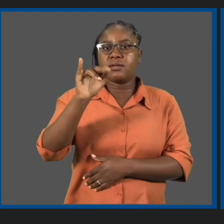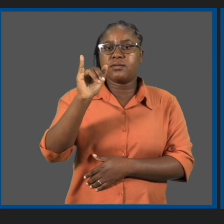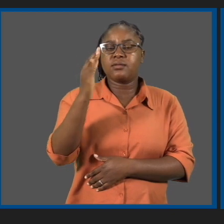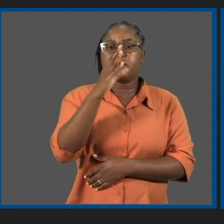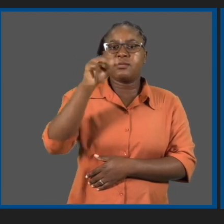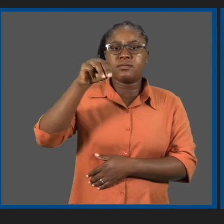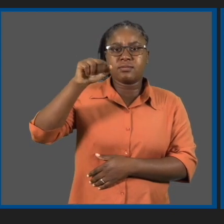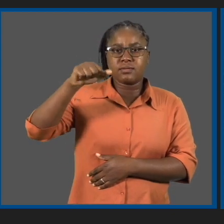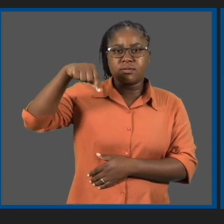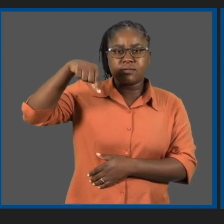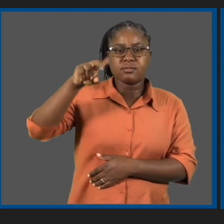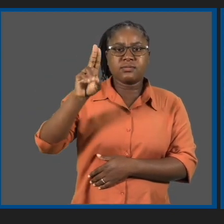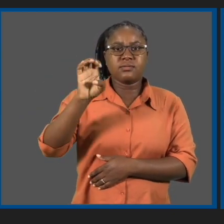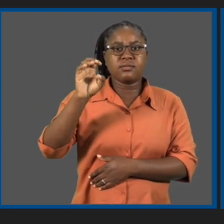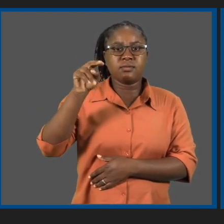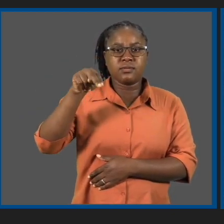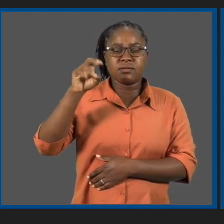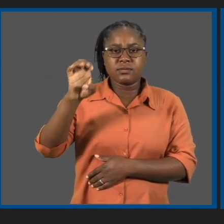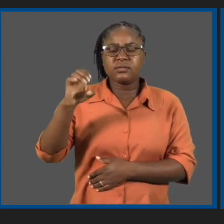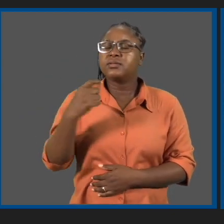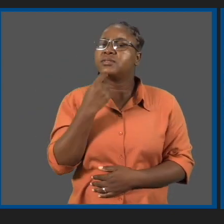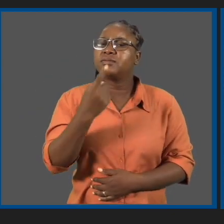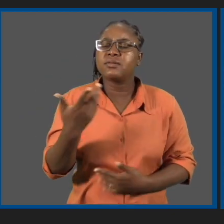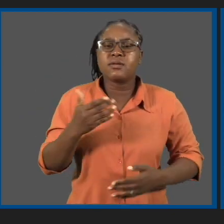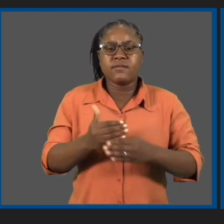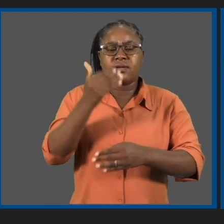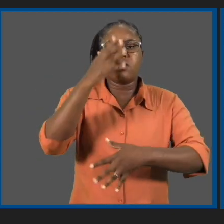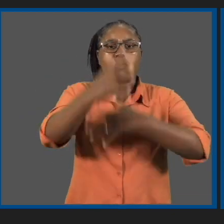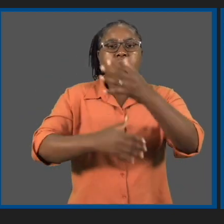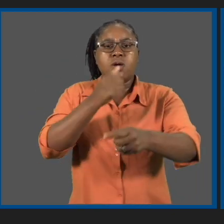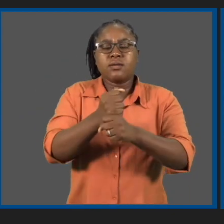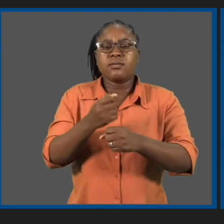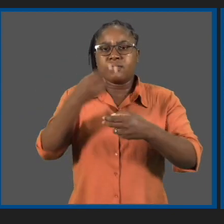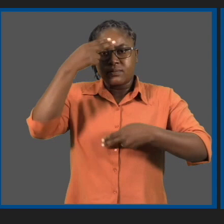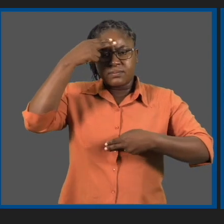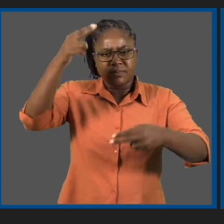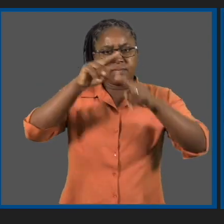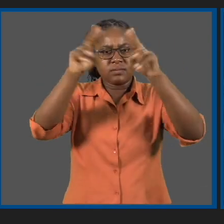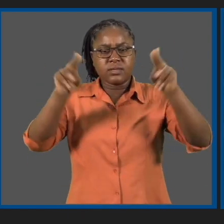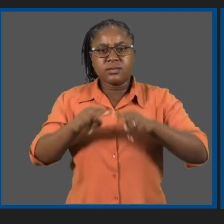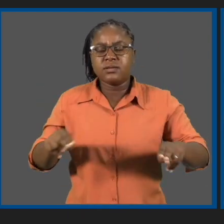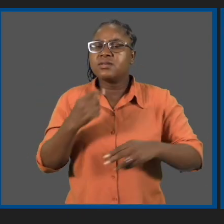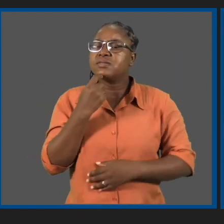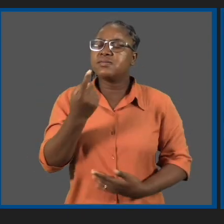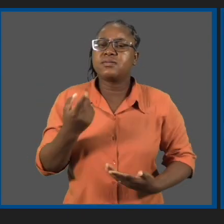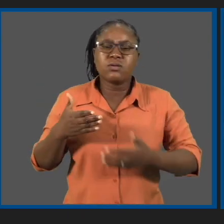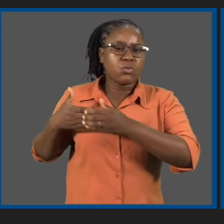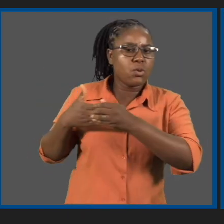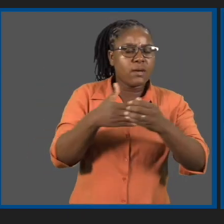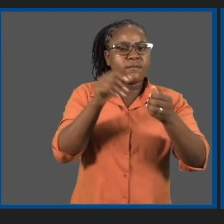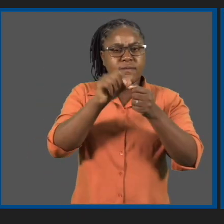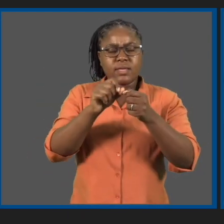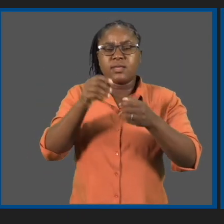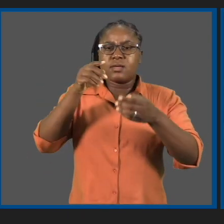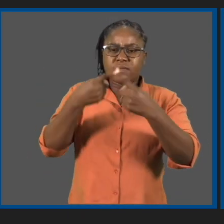De acordo com Rui McKean, o próximo passo da Humanity and Inclusion é fazer o acompanhamento da implementação destas